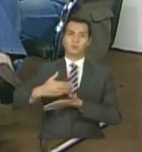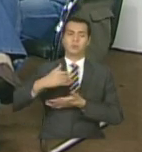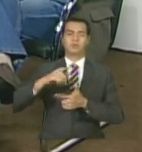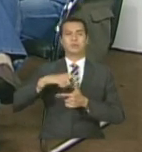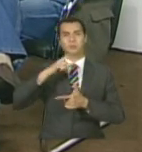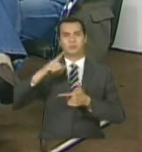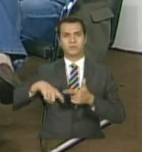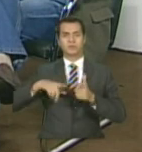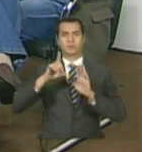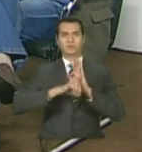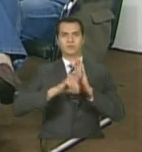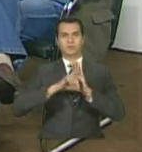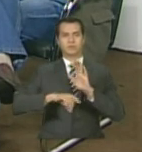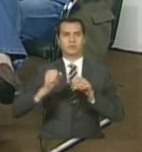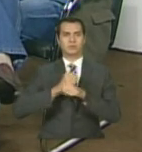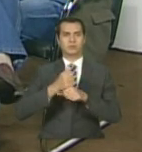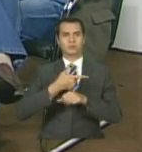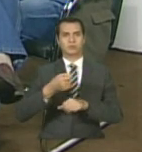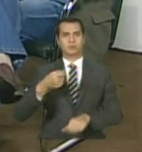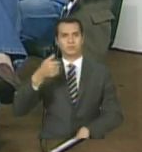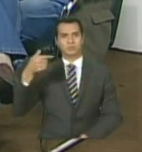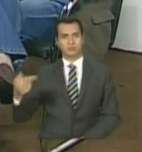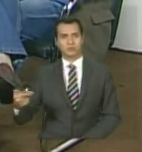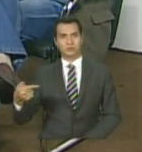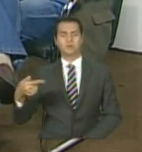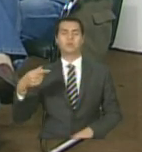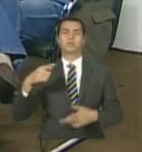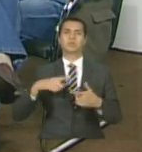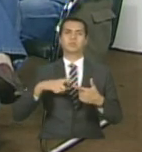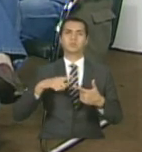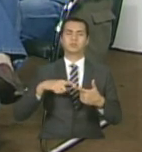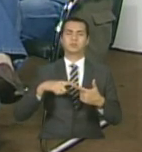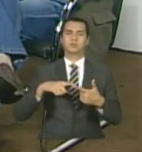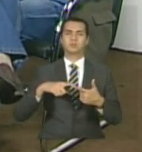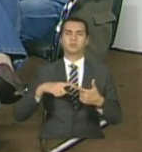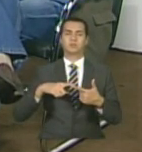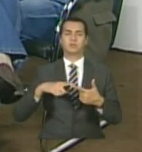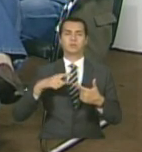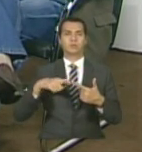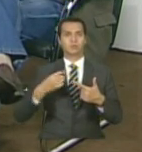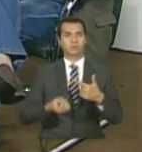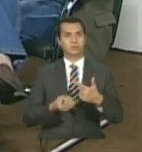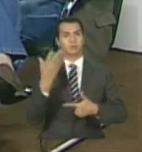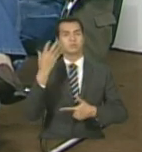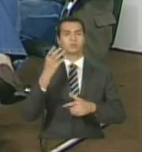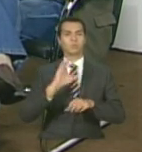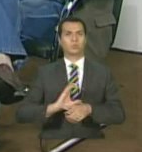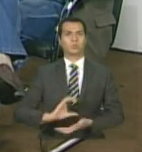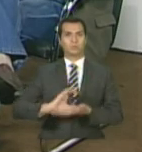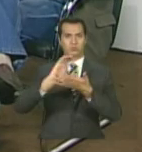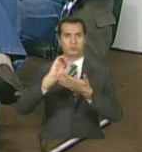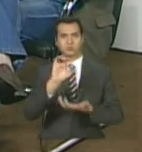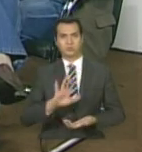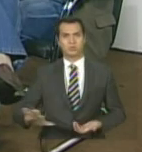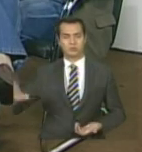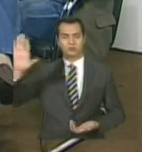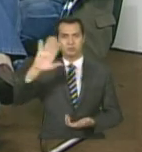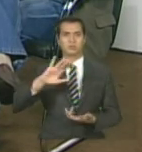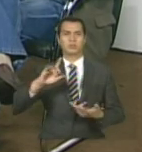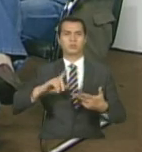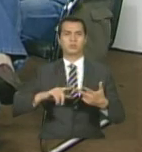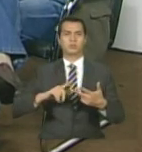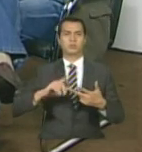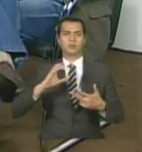depois os decretos de 2007 que regulamentam o Conselho Nacional e a Câmara Interministerial de Segurança Alimentar Nacional, a